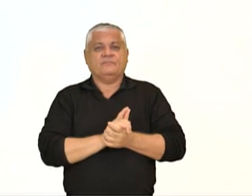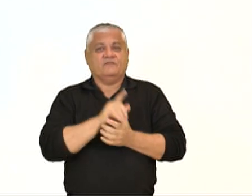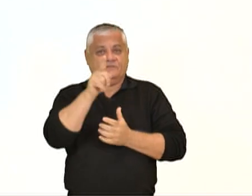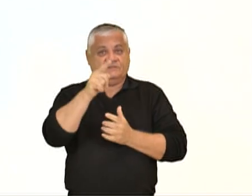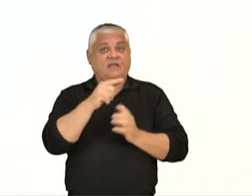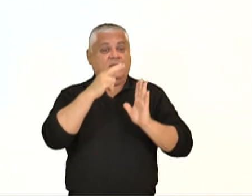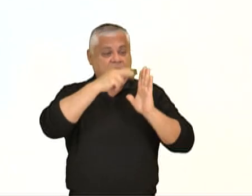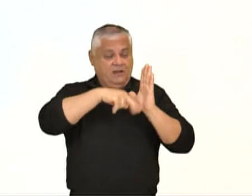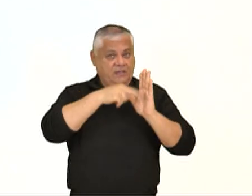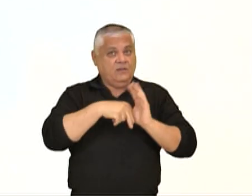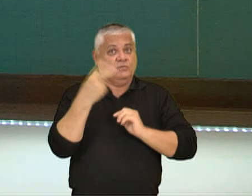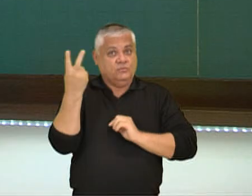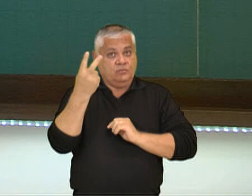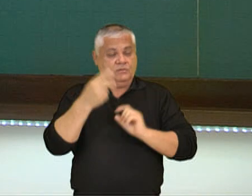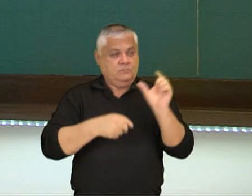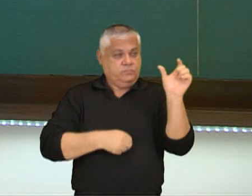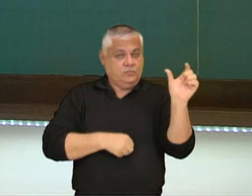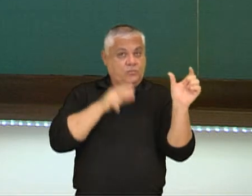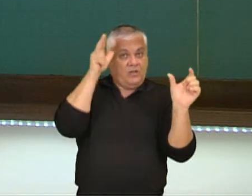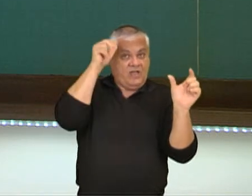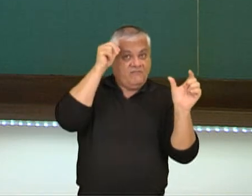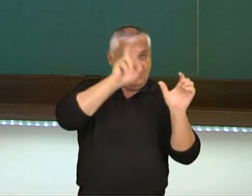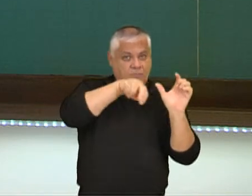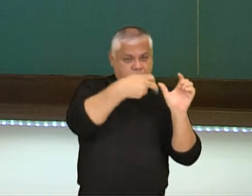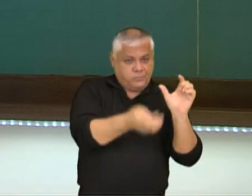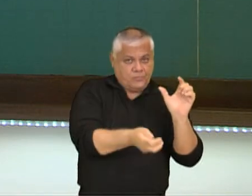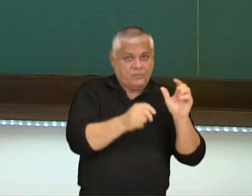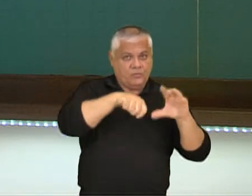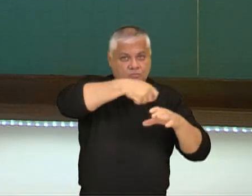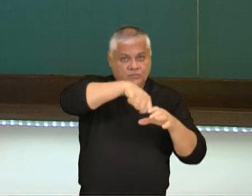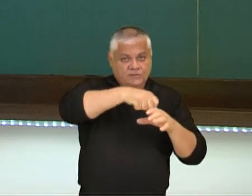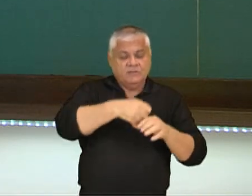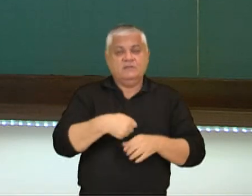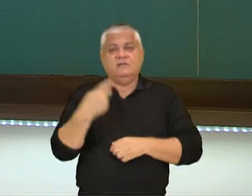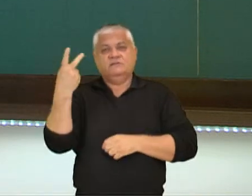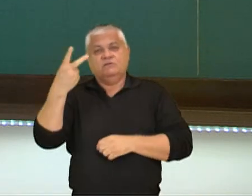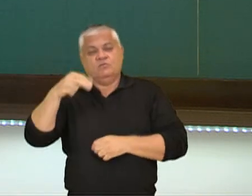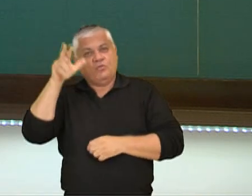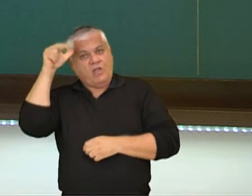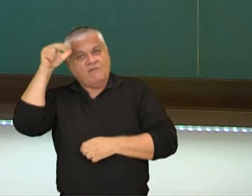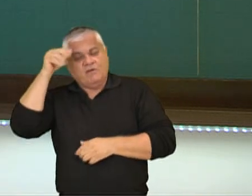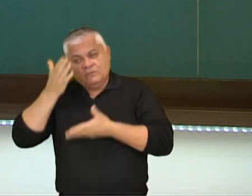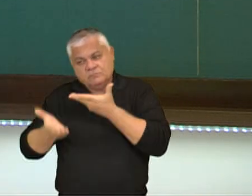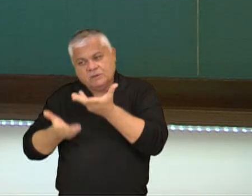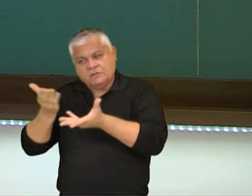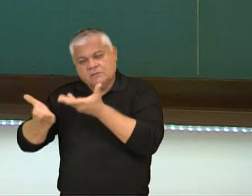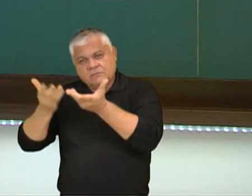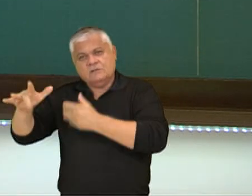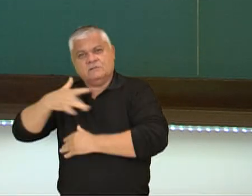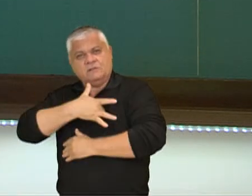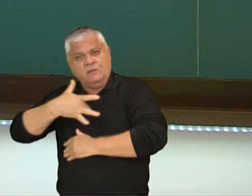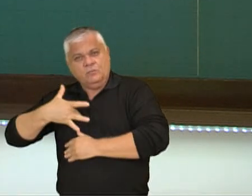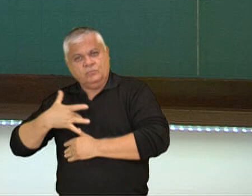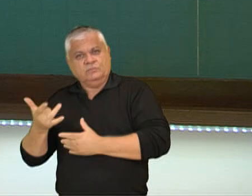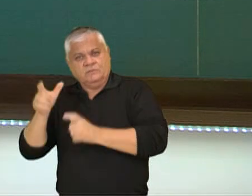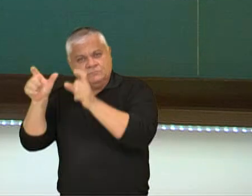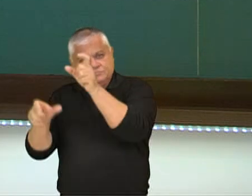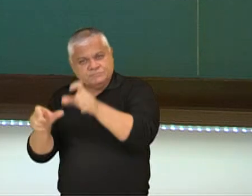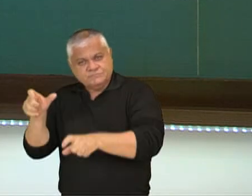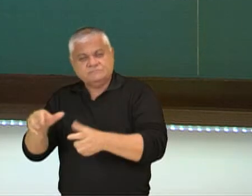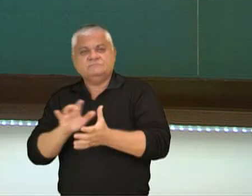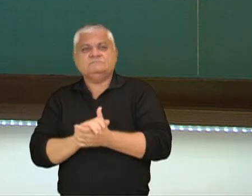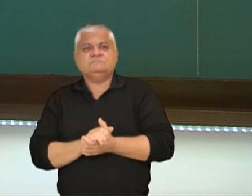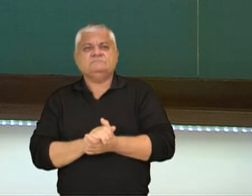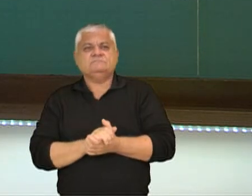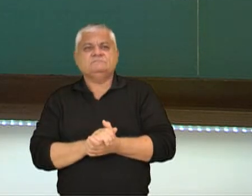ler aqueles dois, do cavalo que caiu e da ecoterapia, os cavalos que auxiliam na ecoterapia. Qual